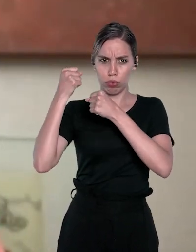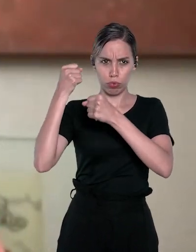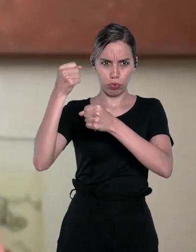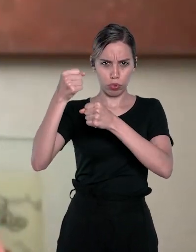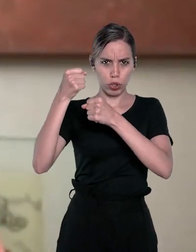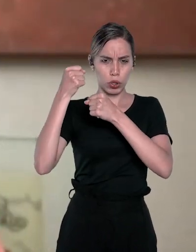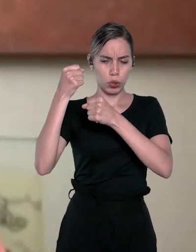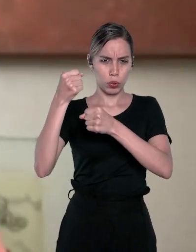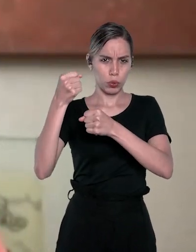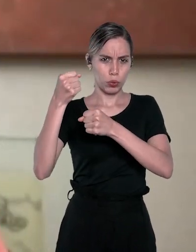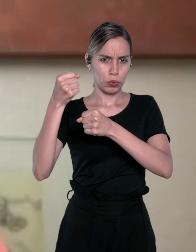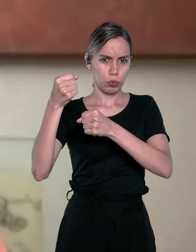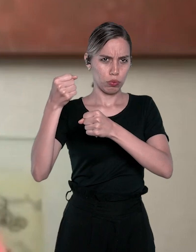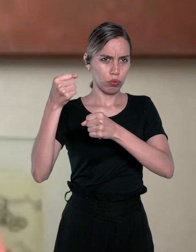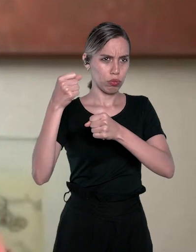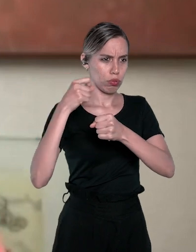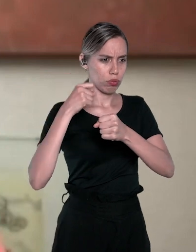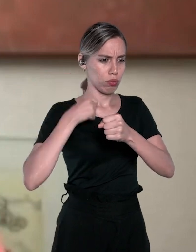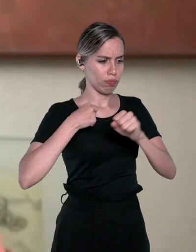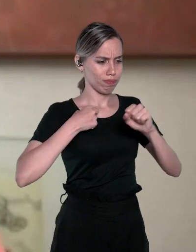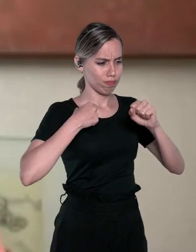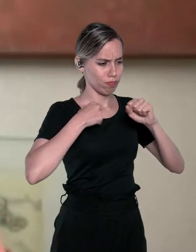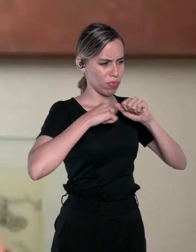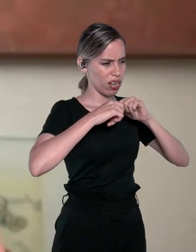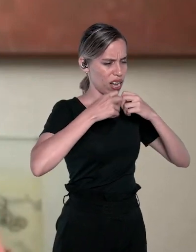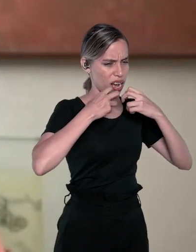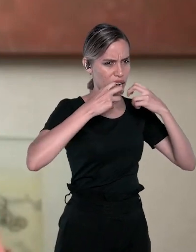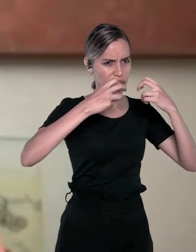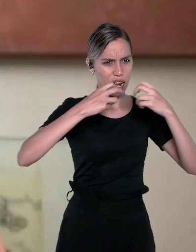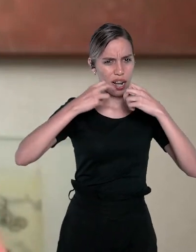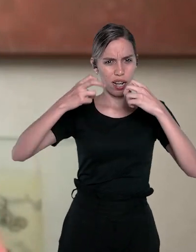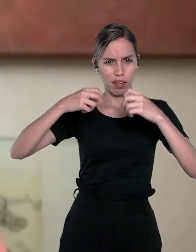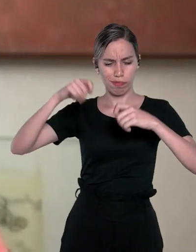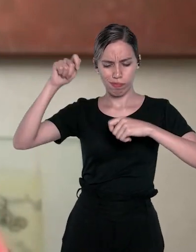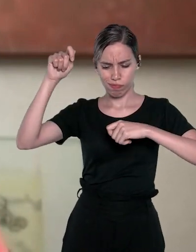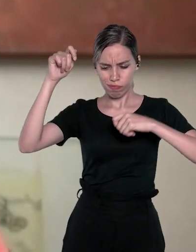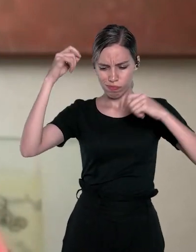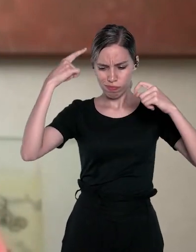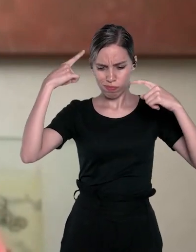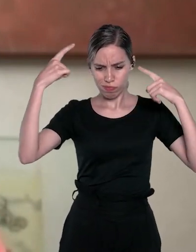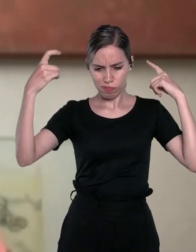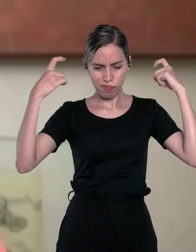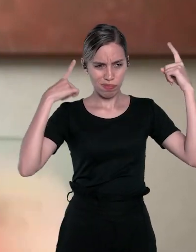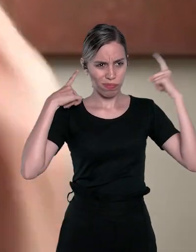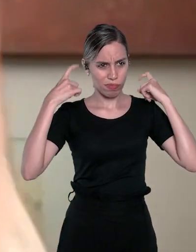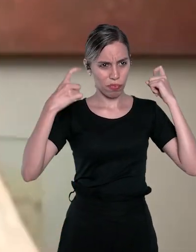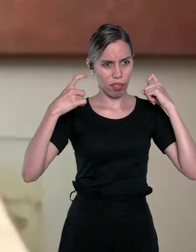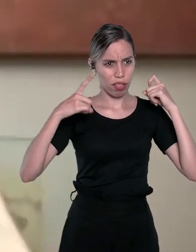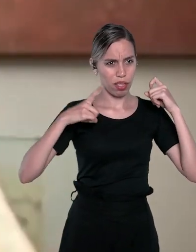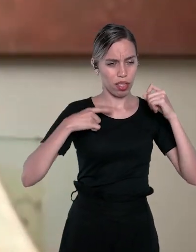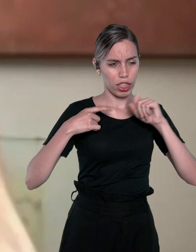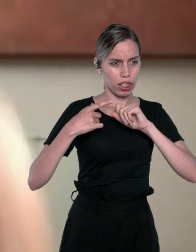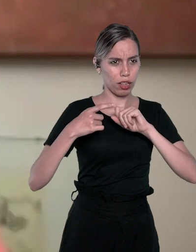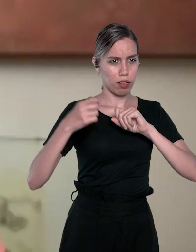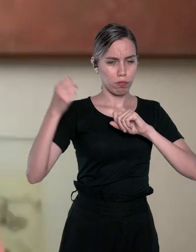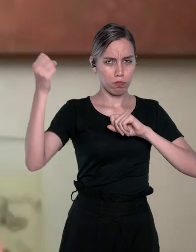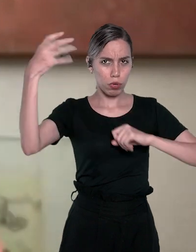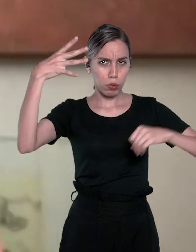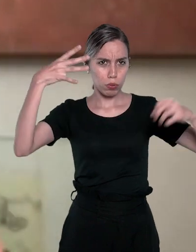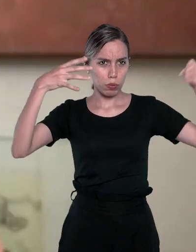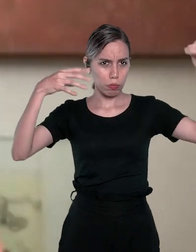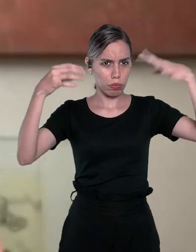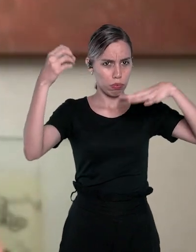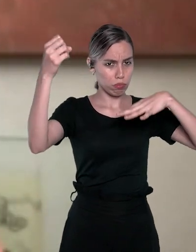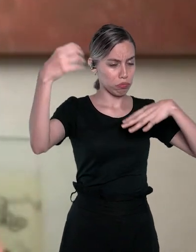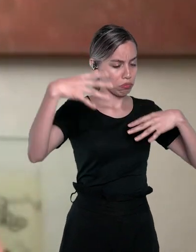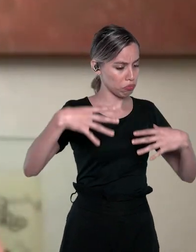do continente, entre fogos e sinos. Era o século das luzes que chegava em